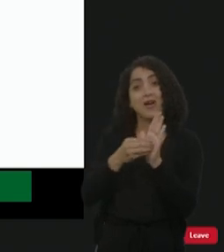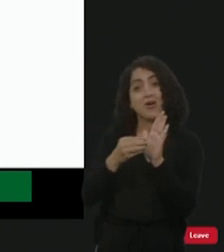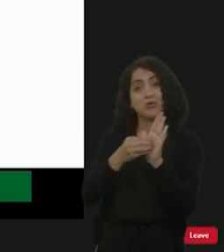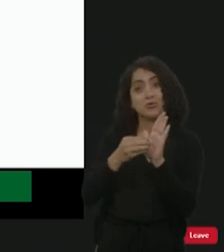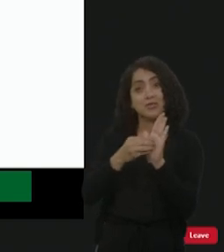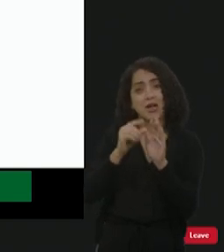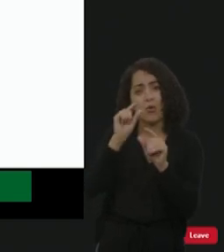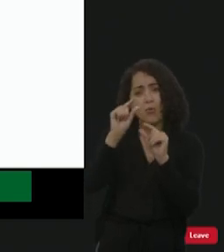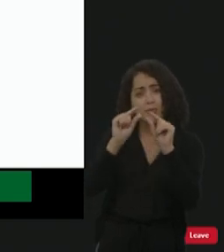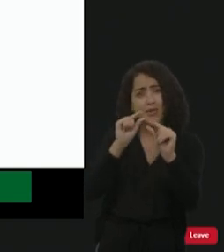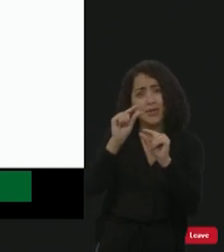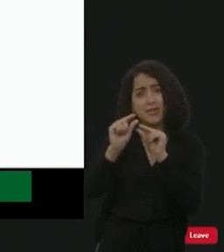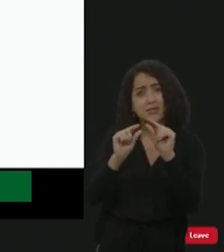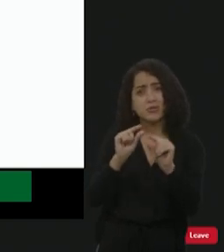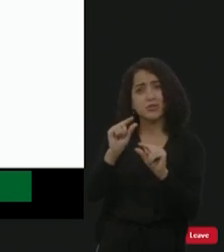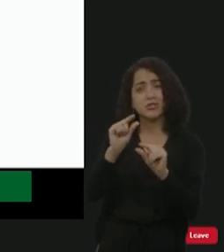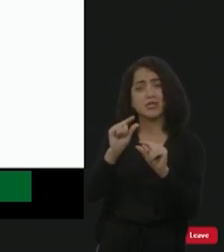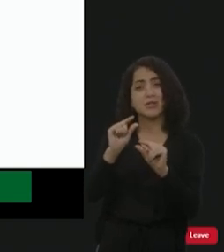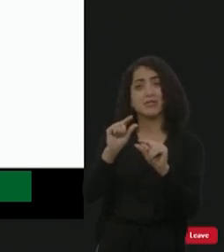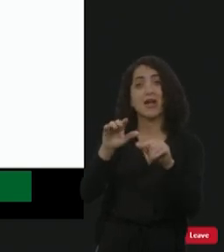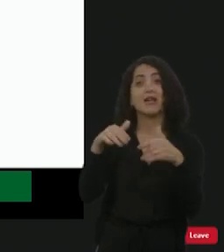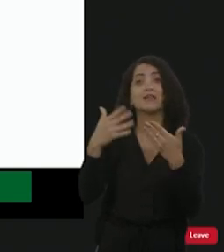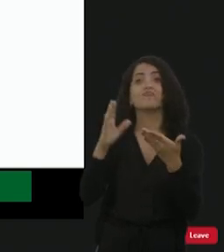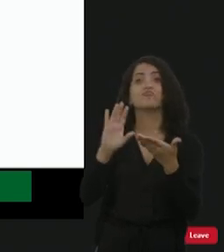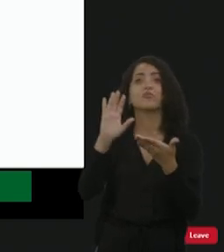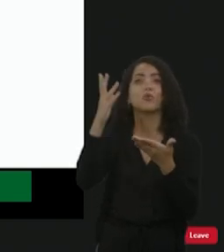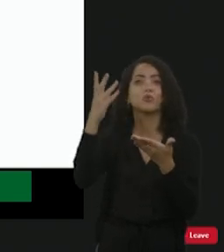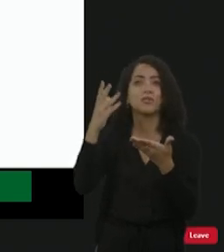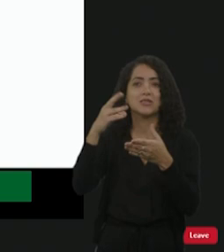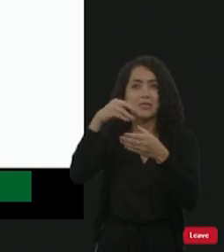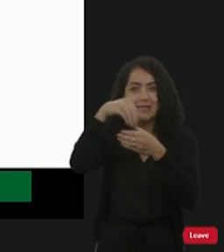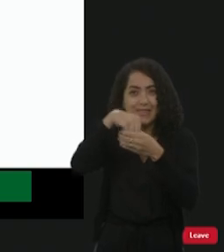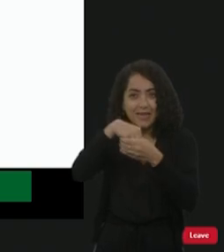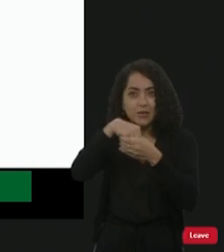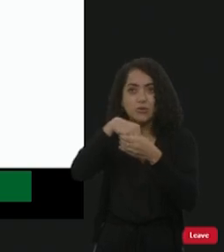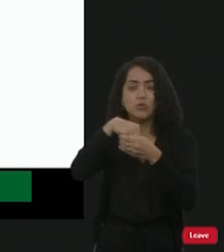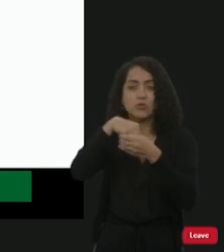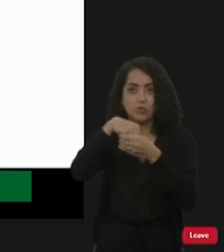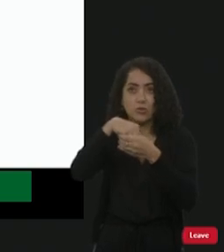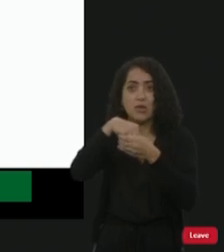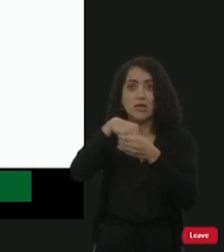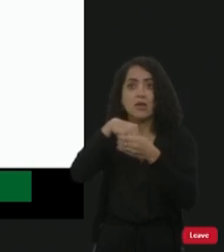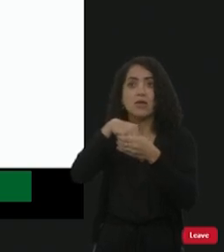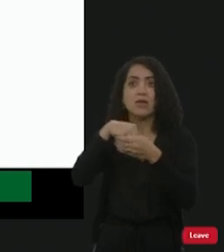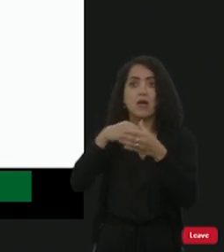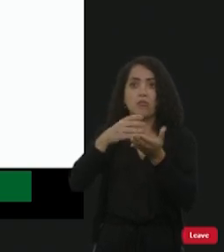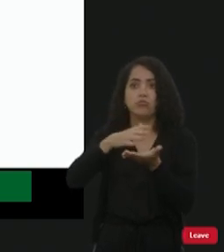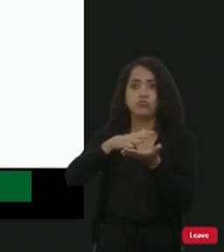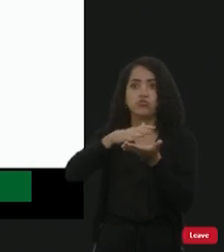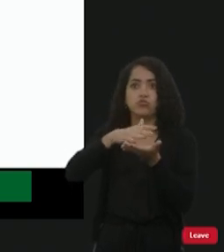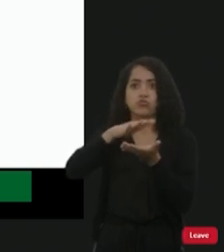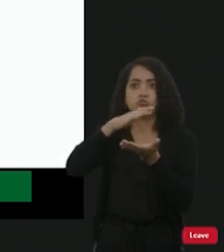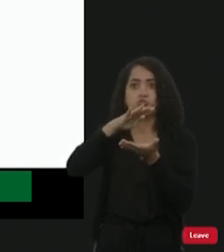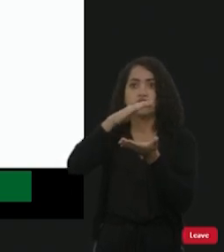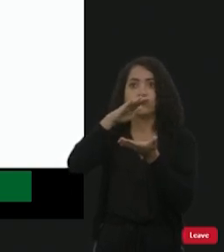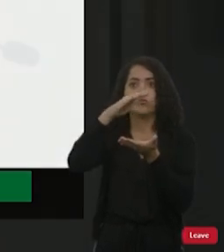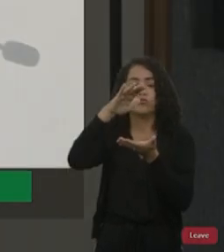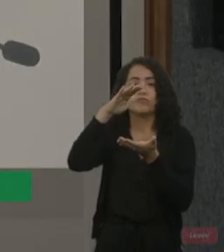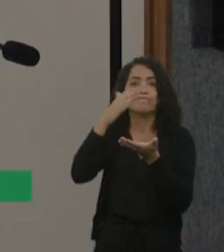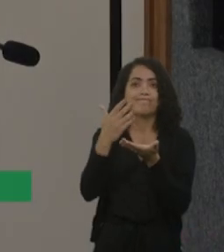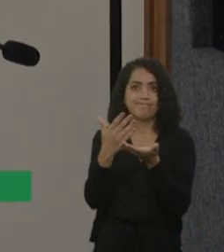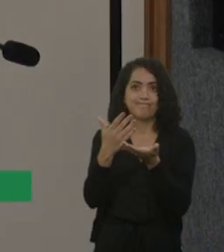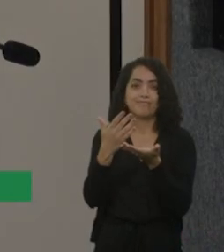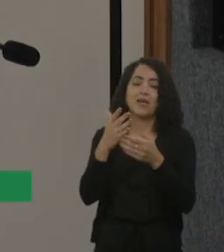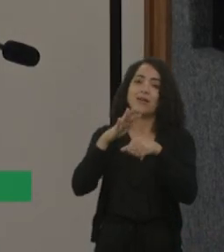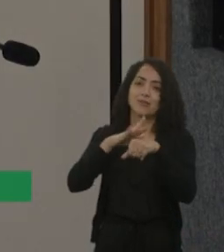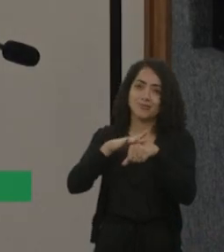pequenas quantidades. E aí o que, é que acontece? Dentro do meu lisossomo, eu vou ter um monte de acúmulo de esfingomielina. Pronto, temos a